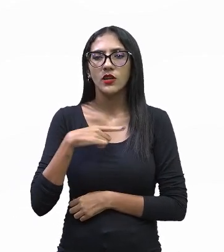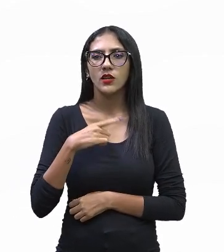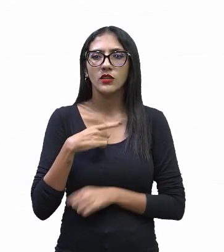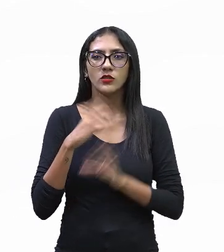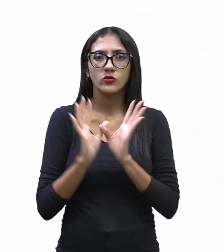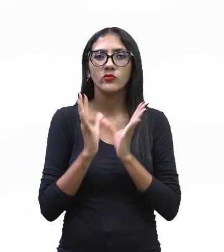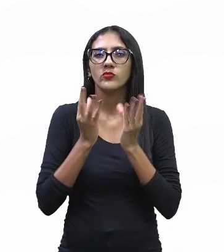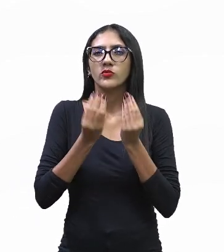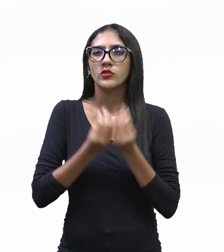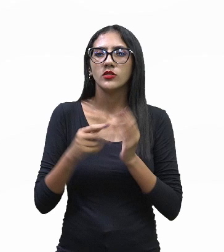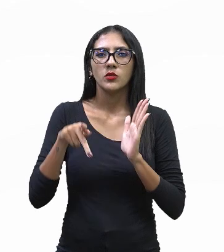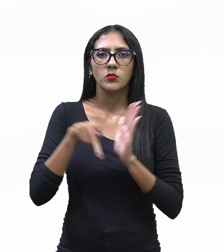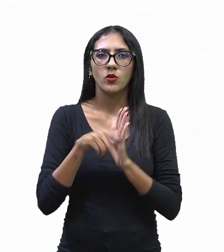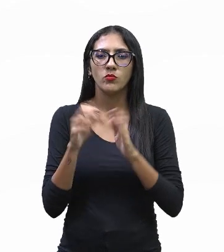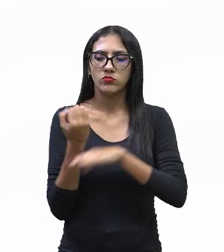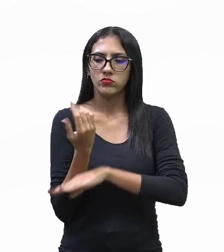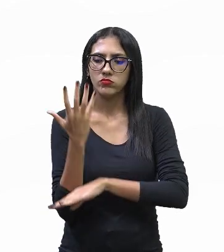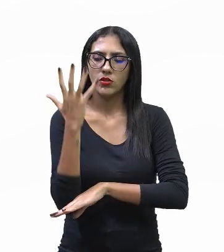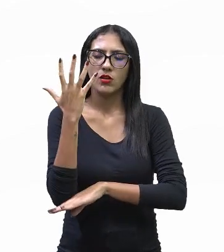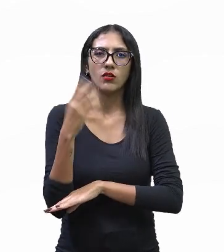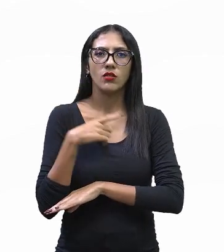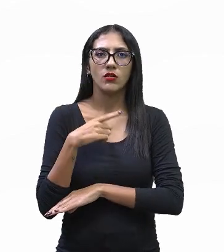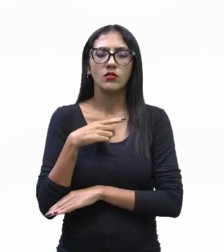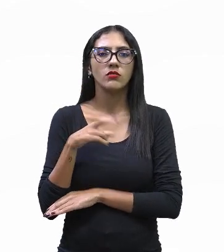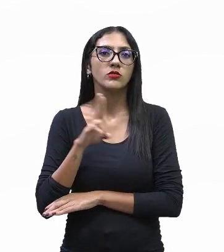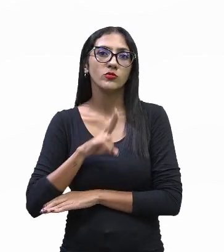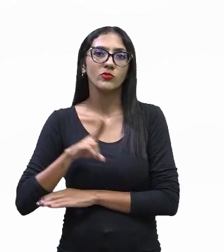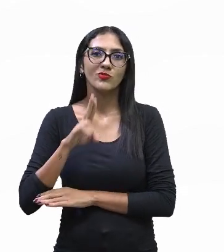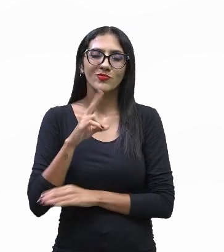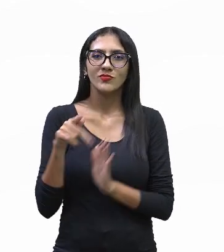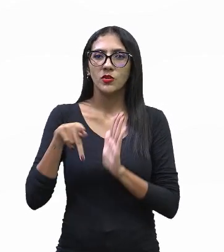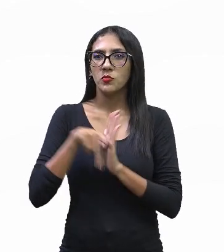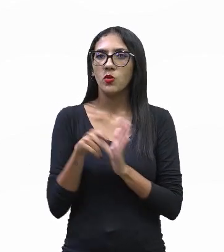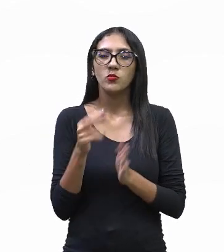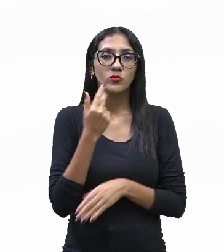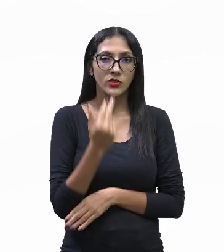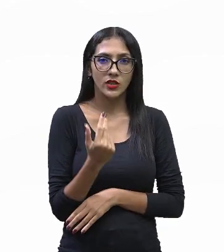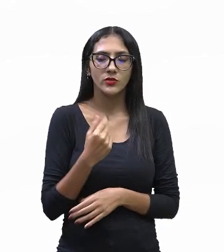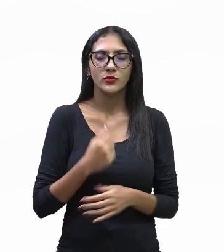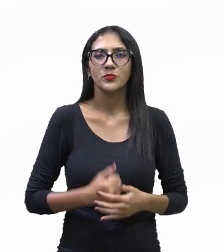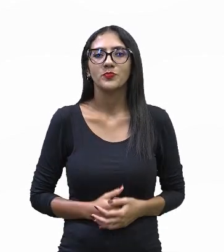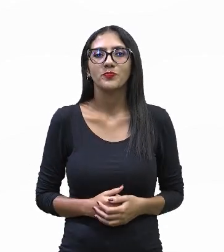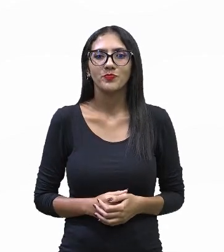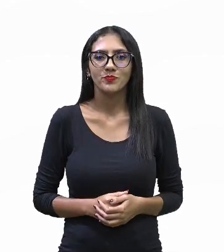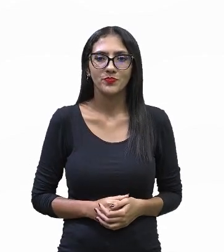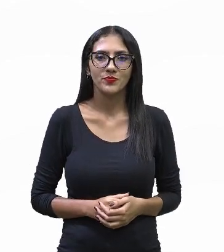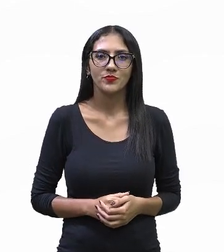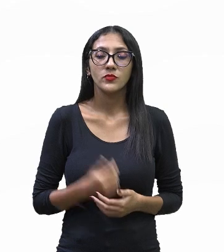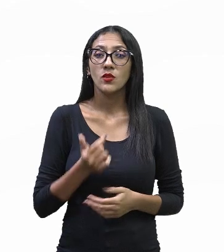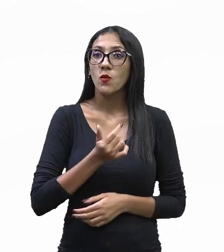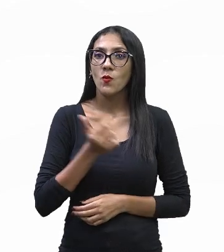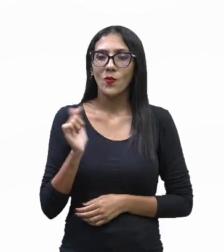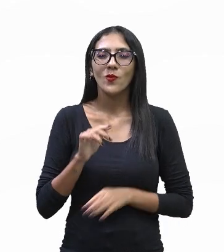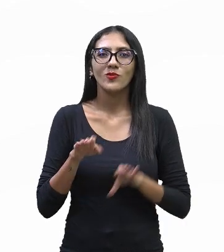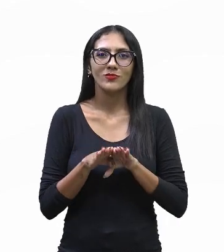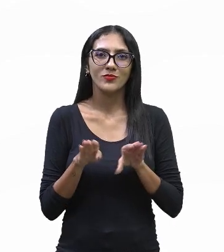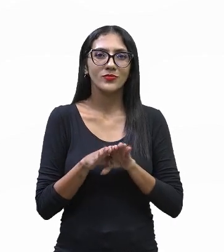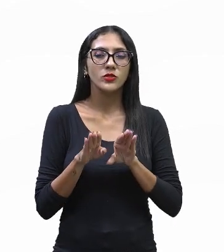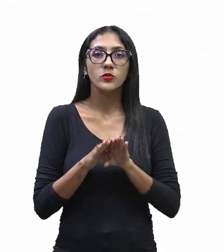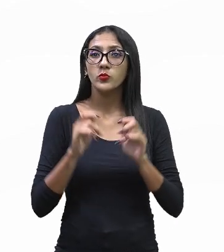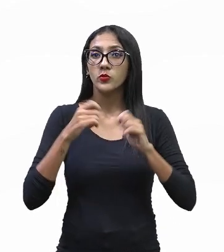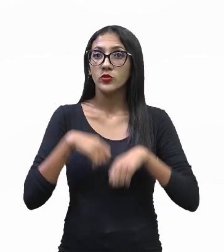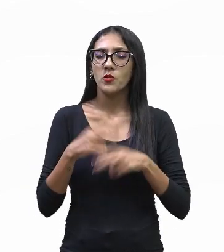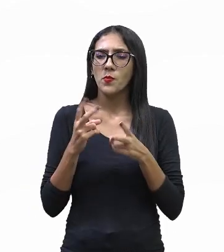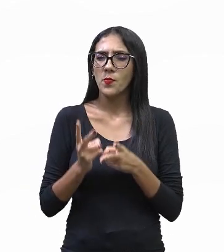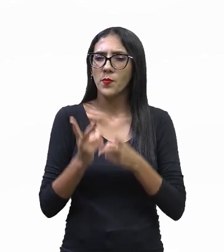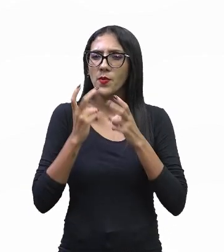plantas utilizam ali, né, como forma de nutrição. Outra maneira que a gente consegue observar o